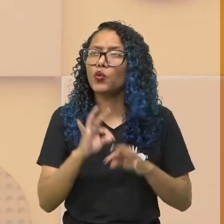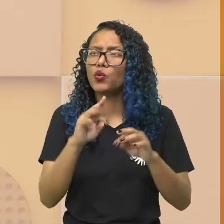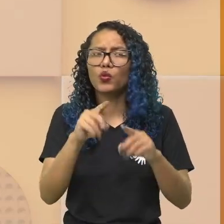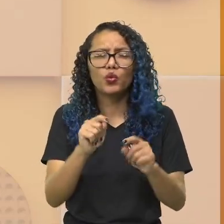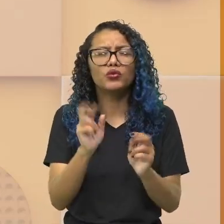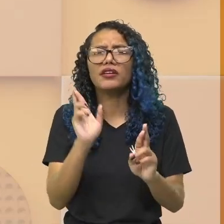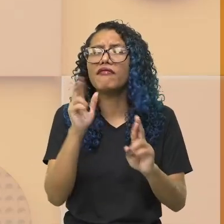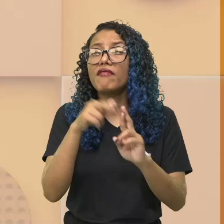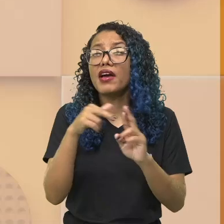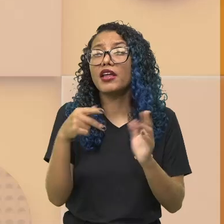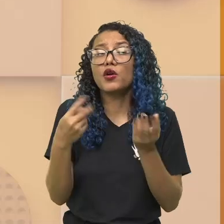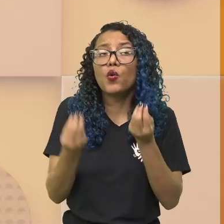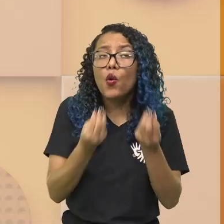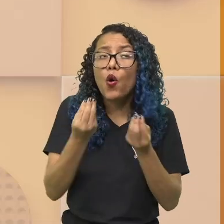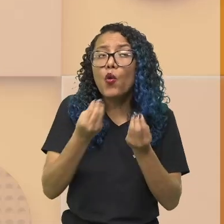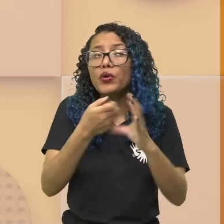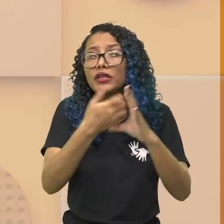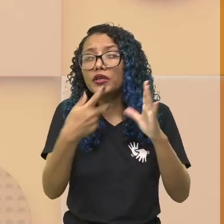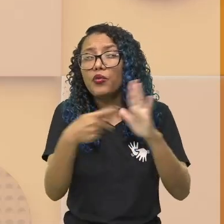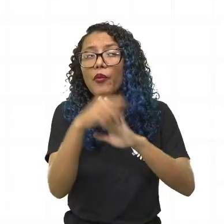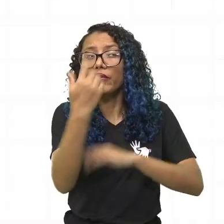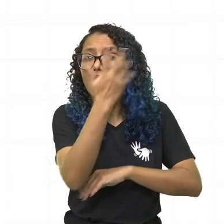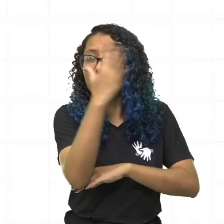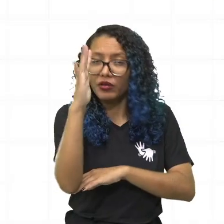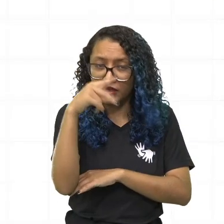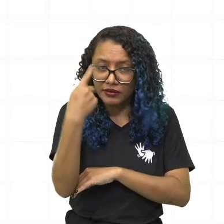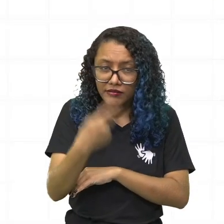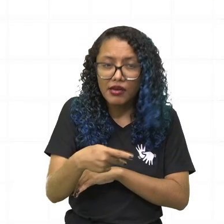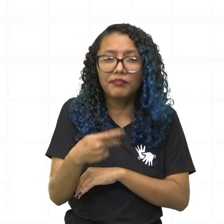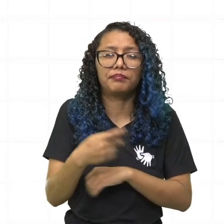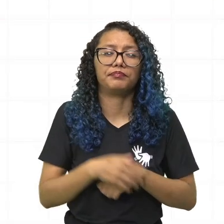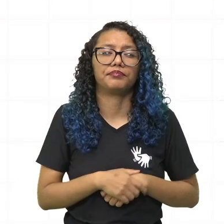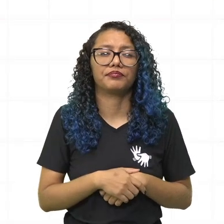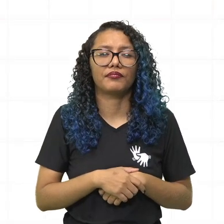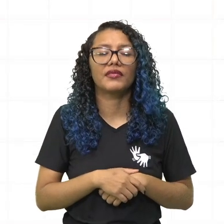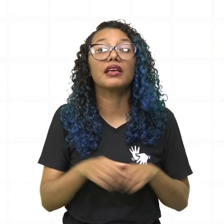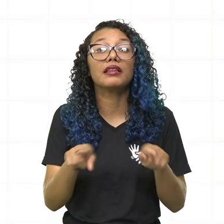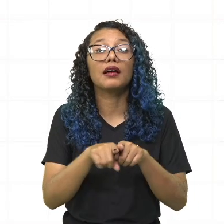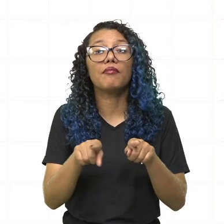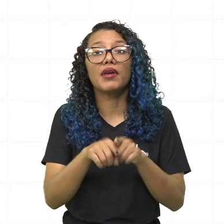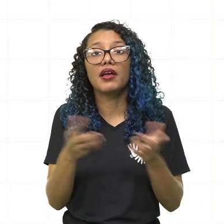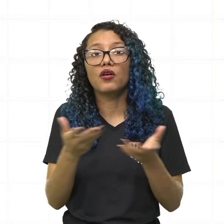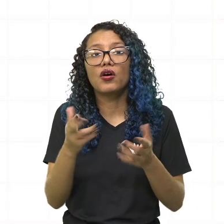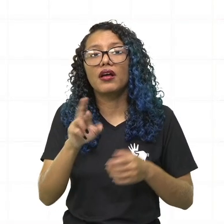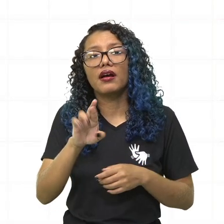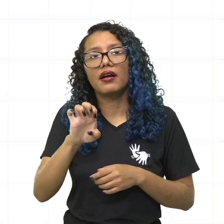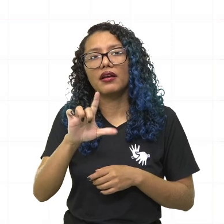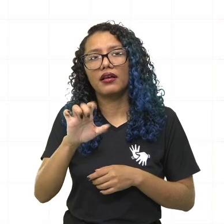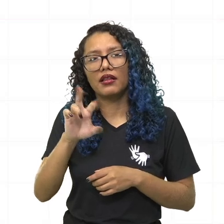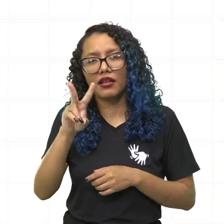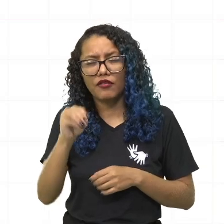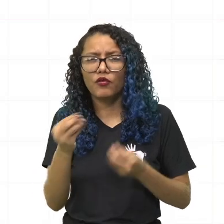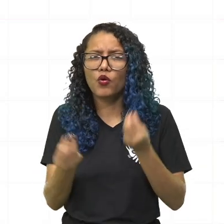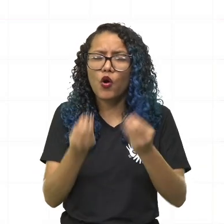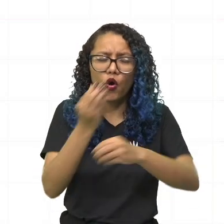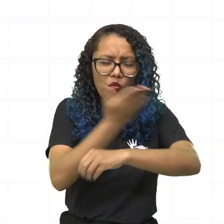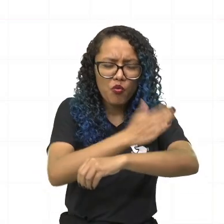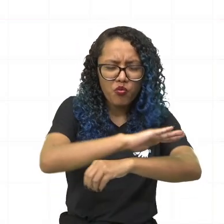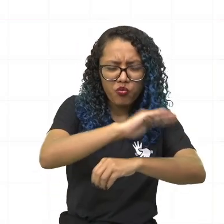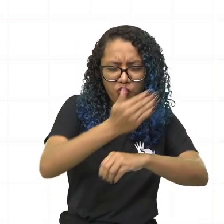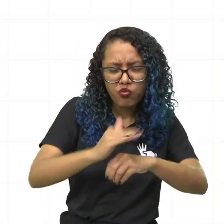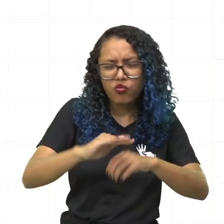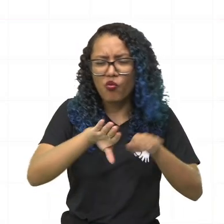natureza, né, dessas áreas. Agora a gente vai ver sobre o relevo, né? Lembram a questão do relevo? Como é que é a questão de planalto, planície,